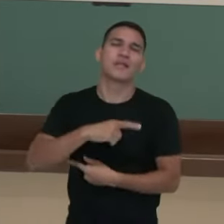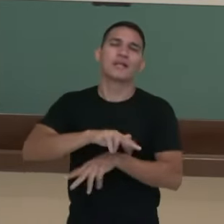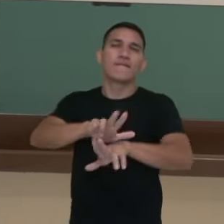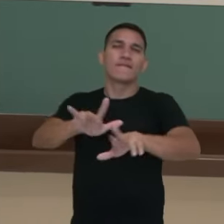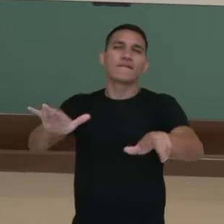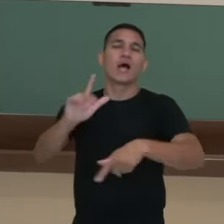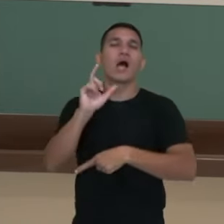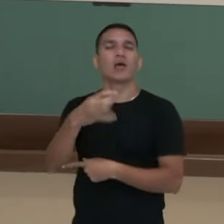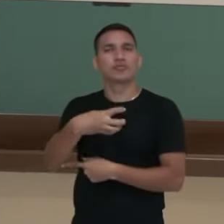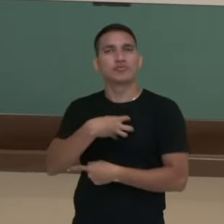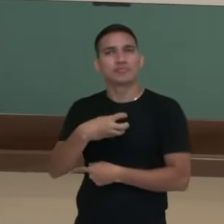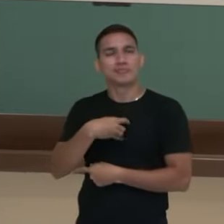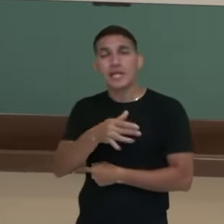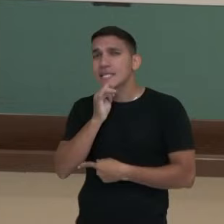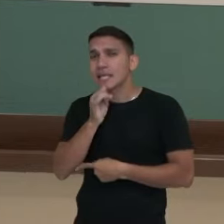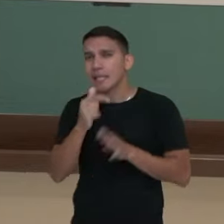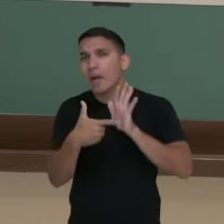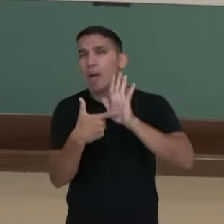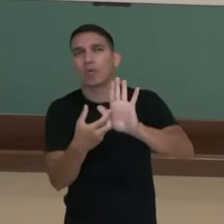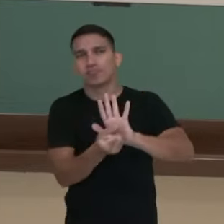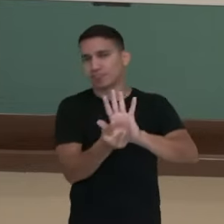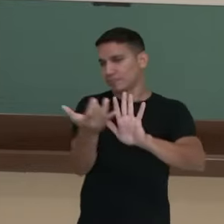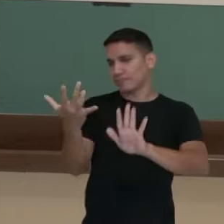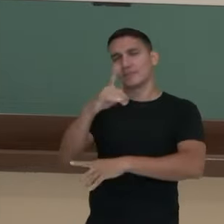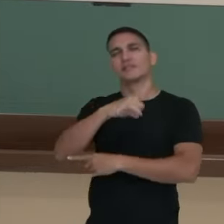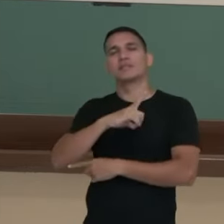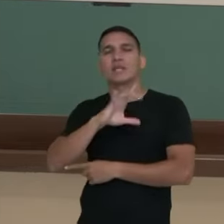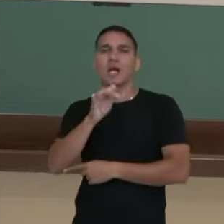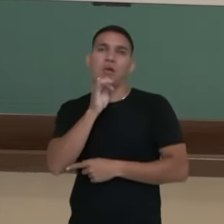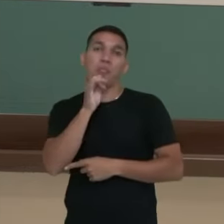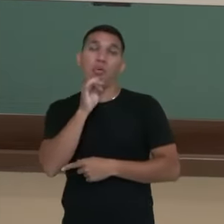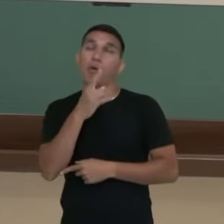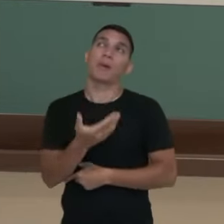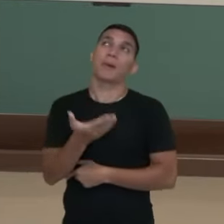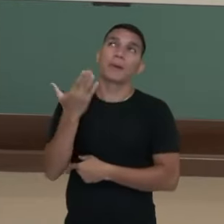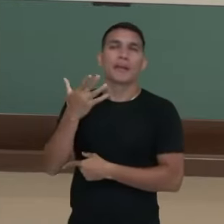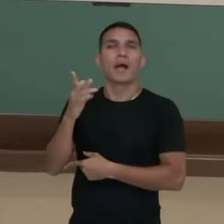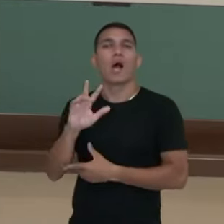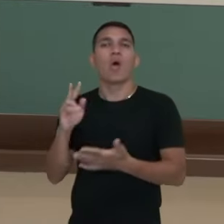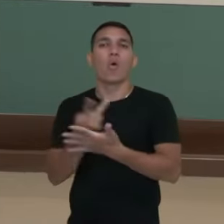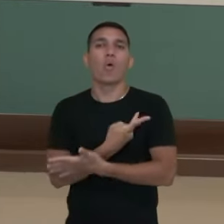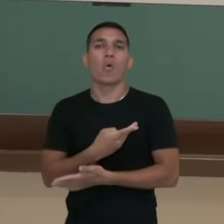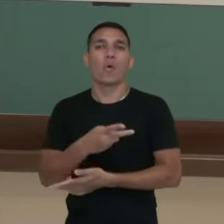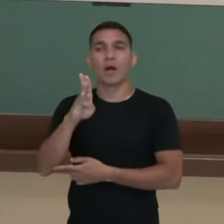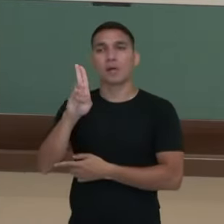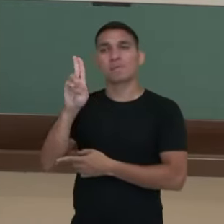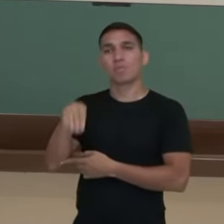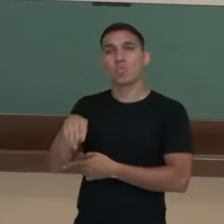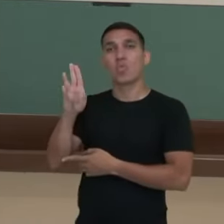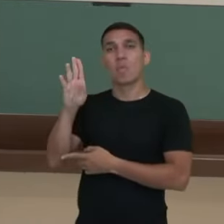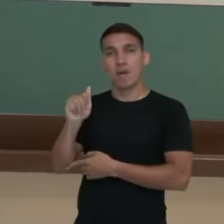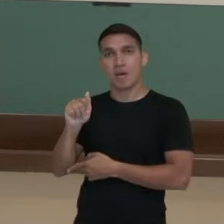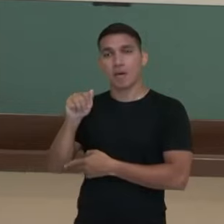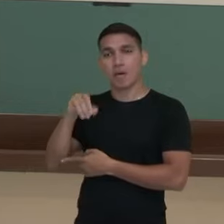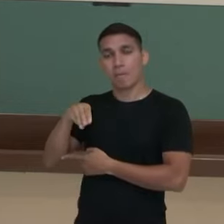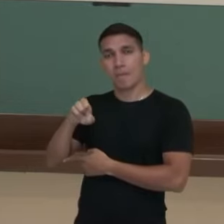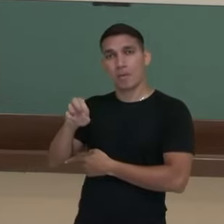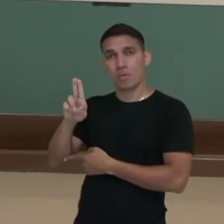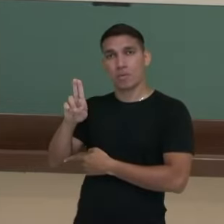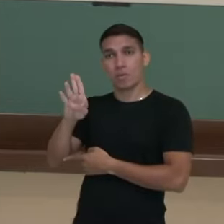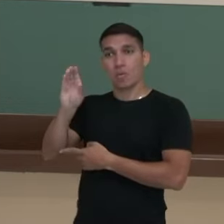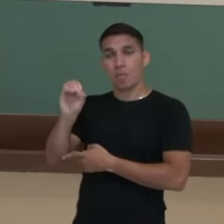vários exemplos de danças folclóricas, como, por exemplo, o Bumba Meu Boi, uma dança folclórica,